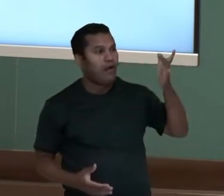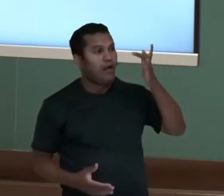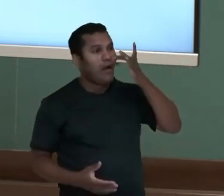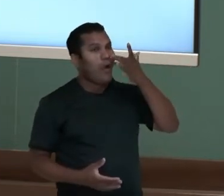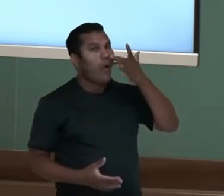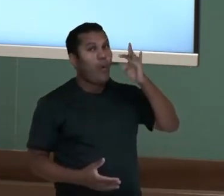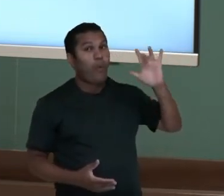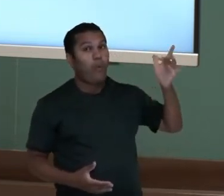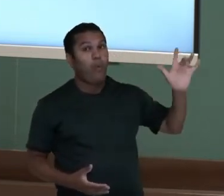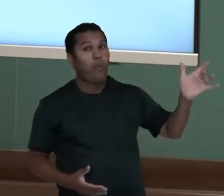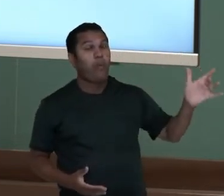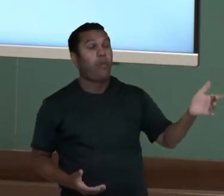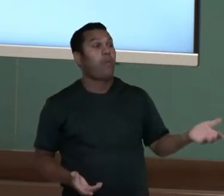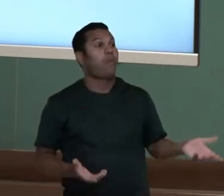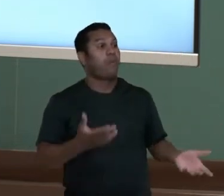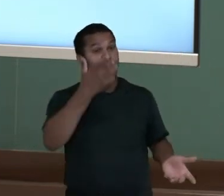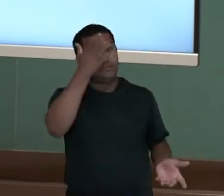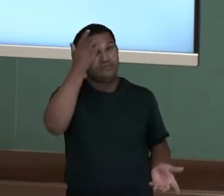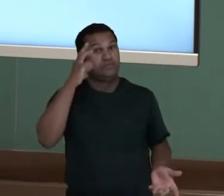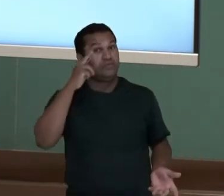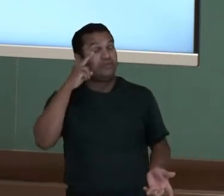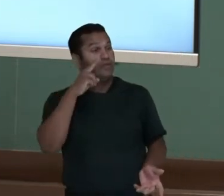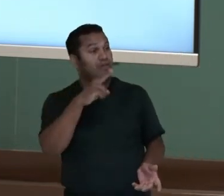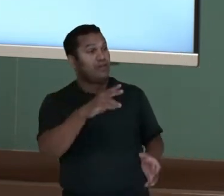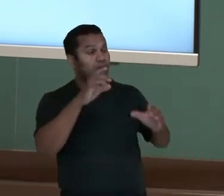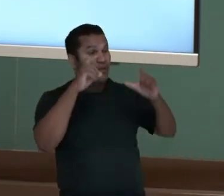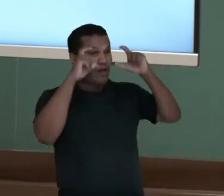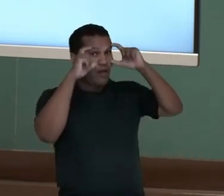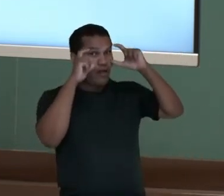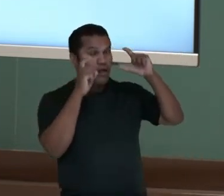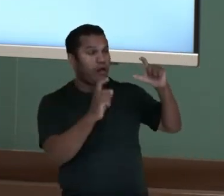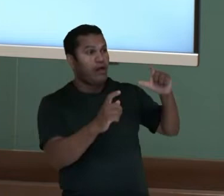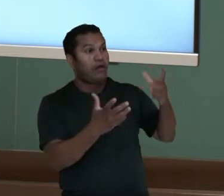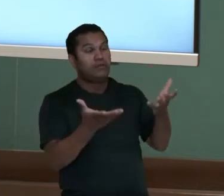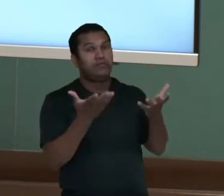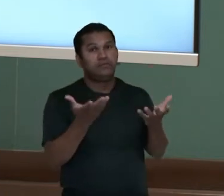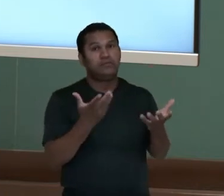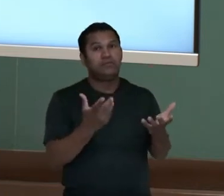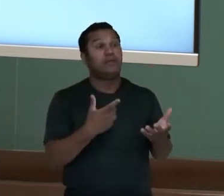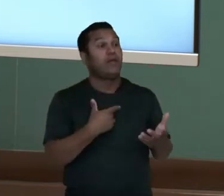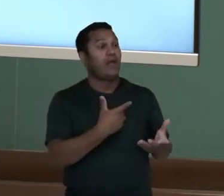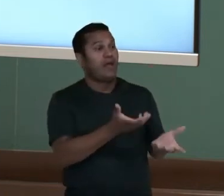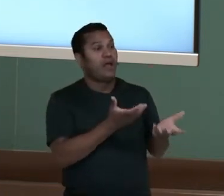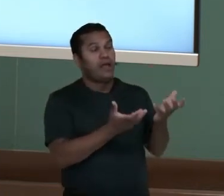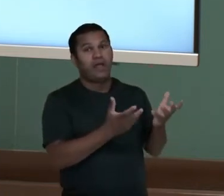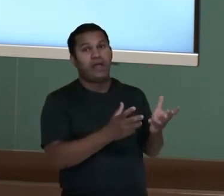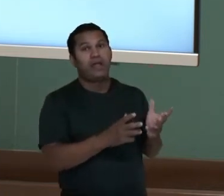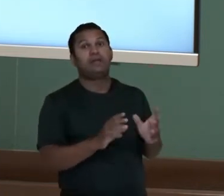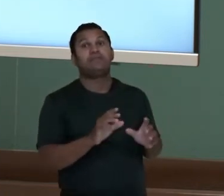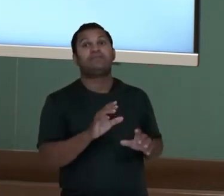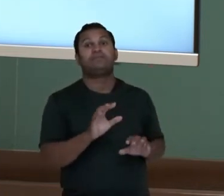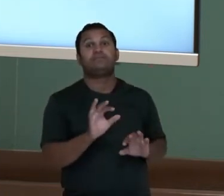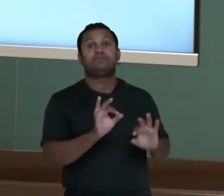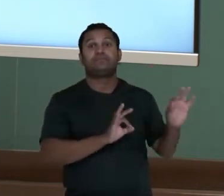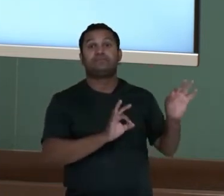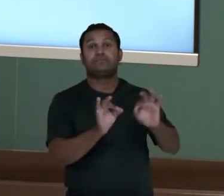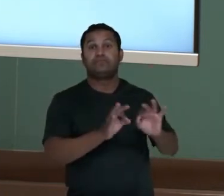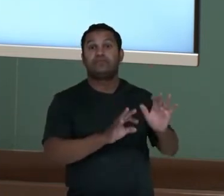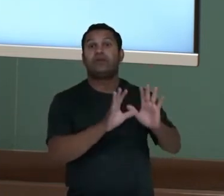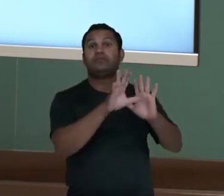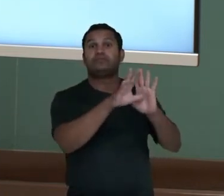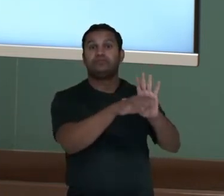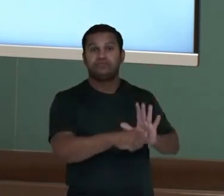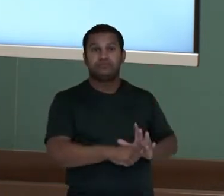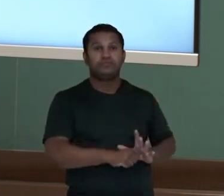nação. Então eles ficaram de olho ali, né, cobiçaram esses metais preciosos. Esgotado o ouro dessas ilhas, né,